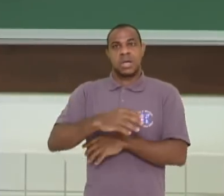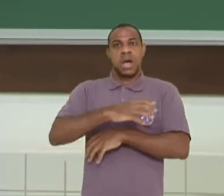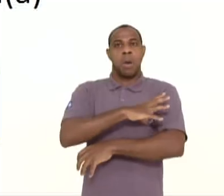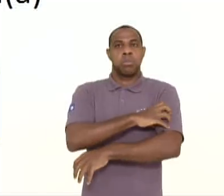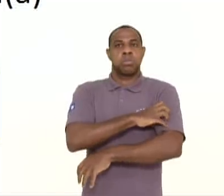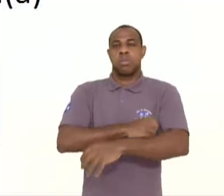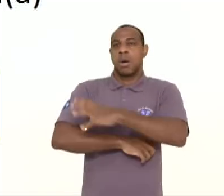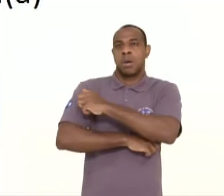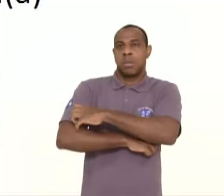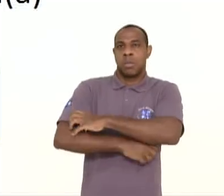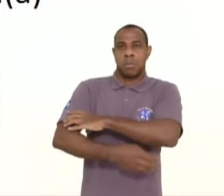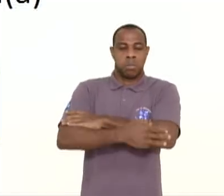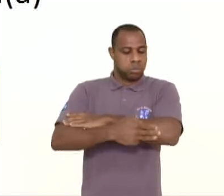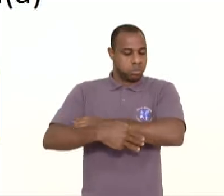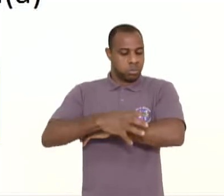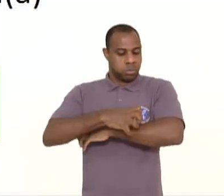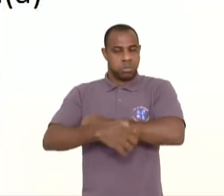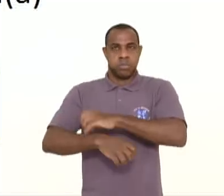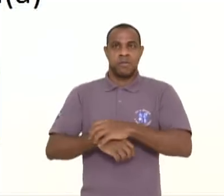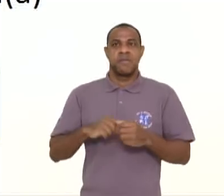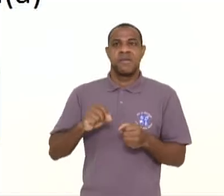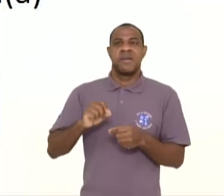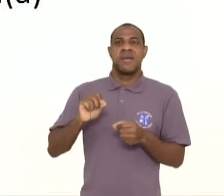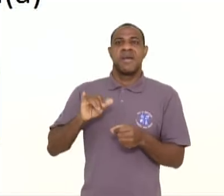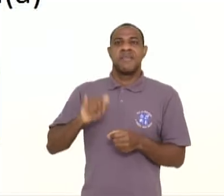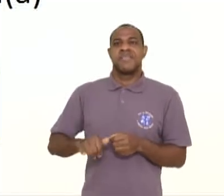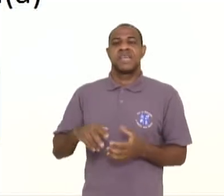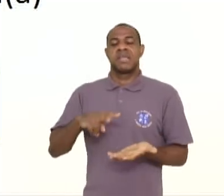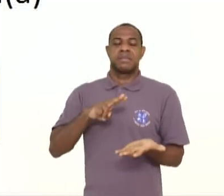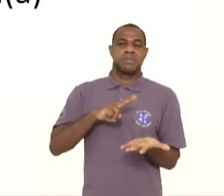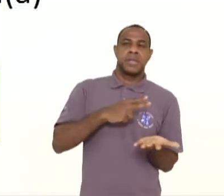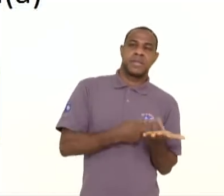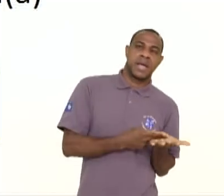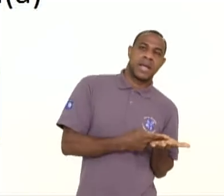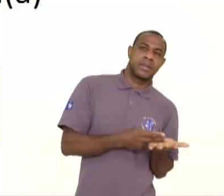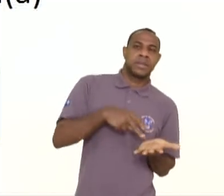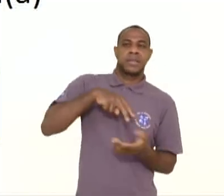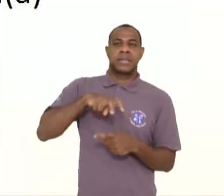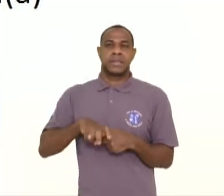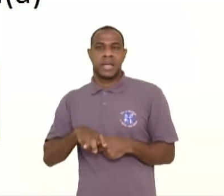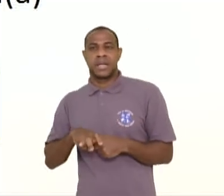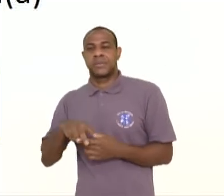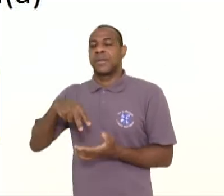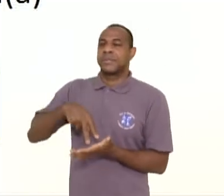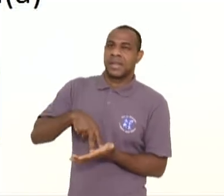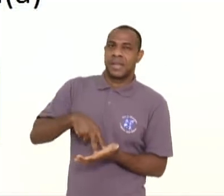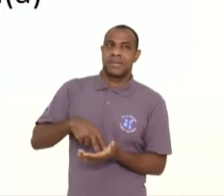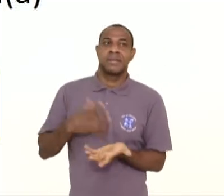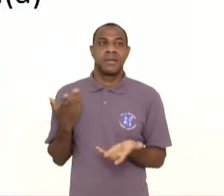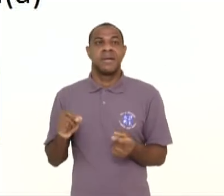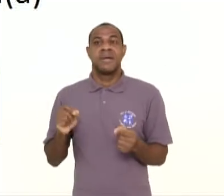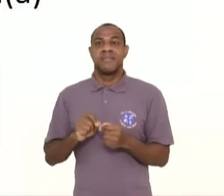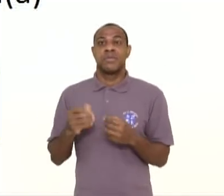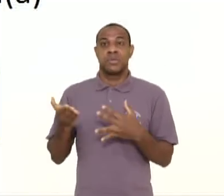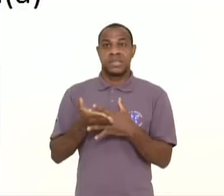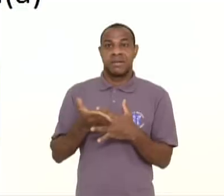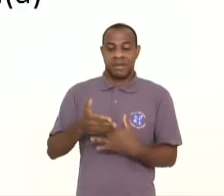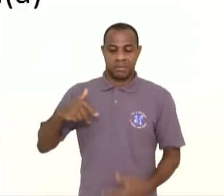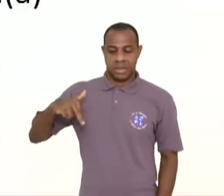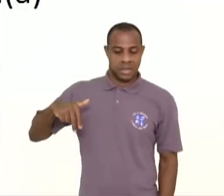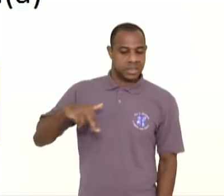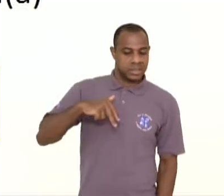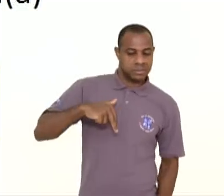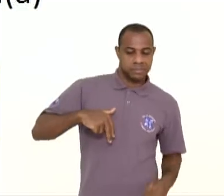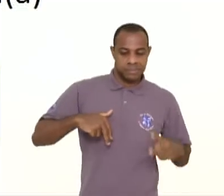Então ficamos muito tempo sentado, muito tempo deitado, né? Então sempre que tiver um intervalo, levanta, caminha, faz atividade, brinque,